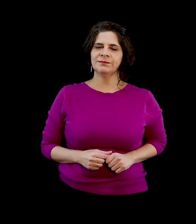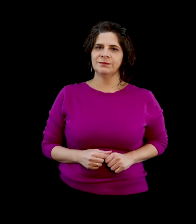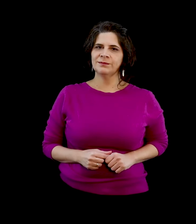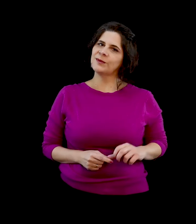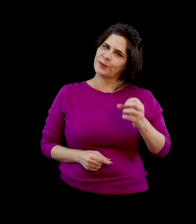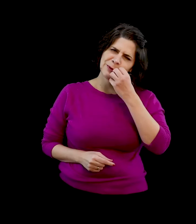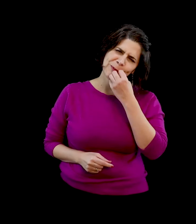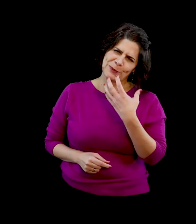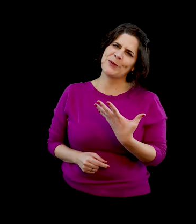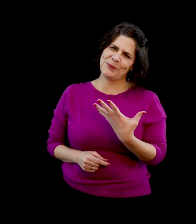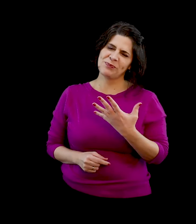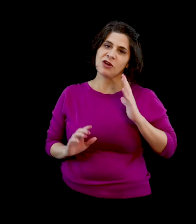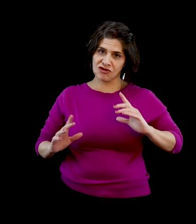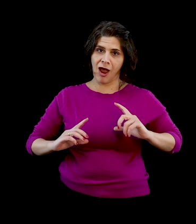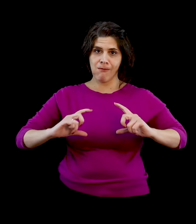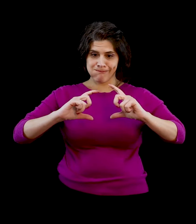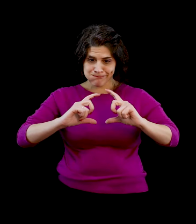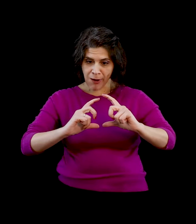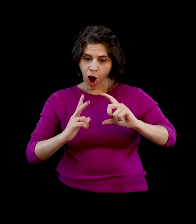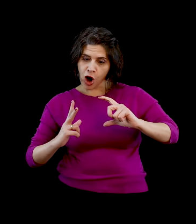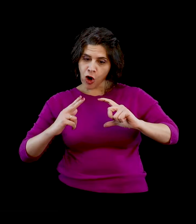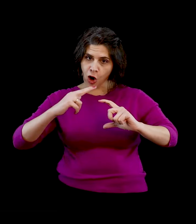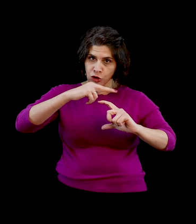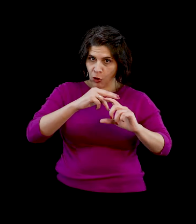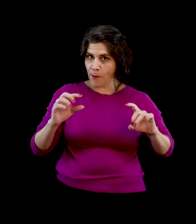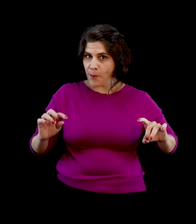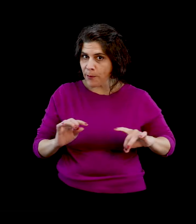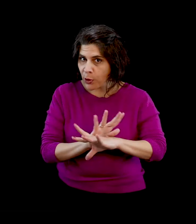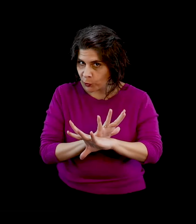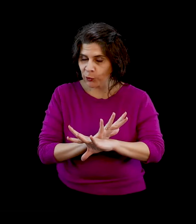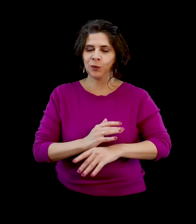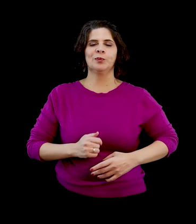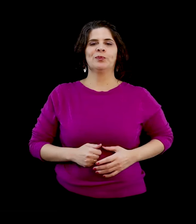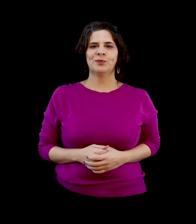Muito bom. Cortado o nosso círculo de papel.